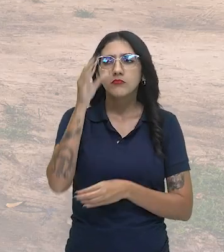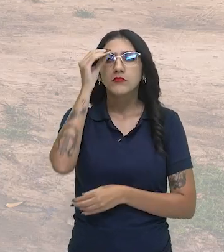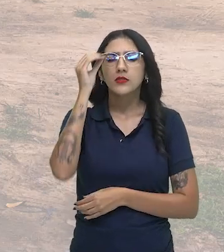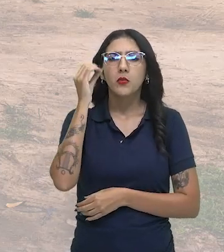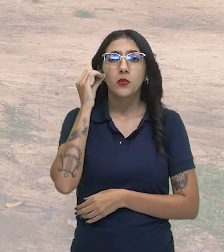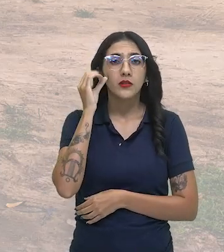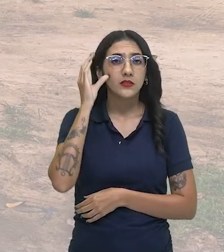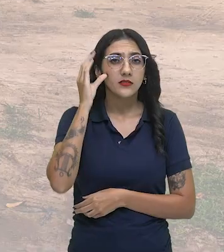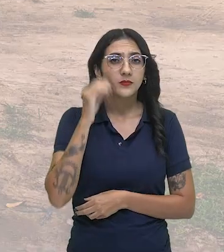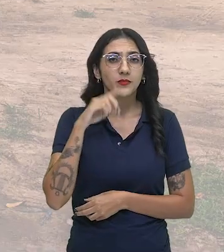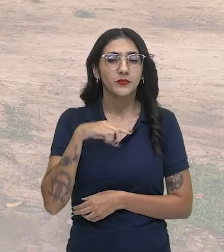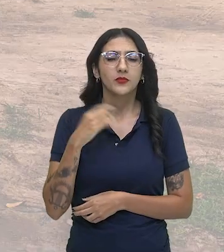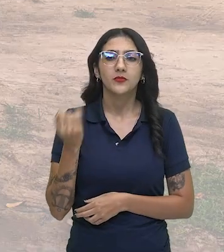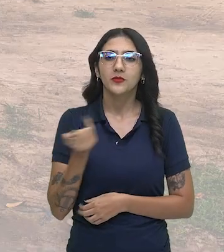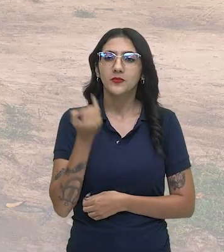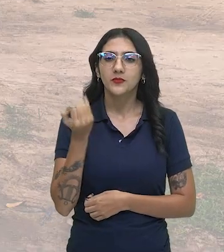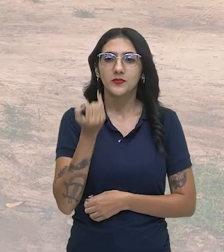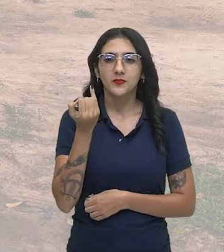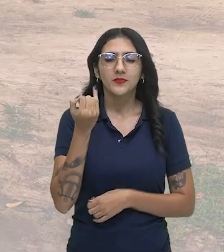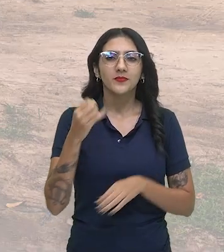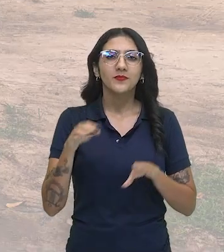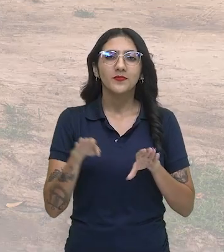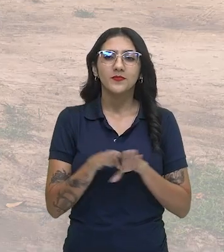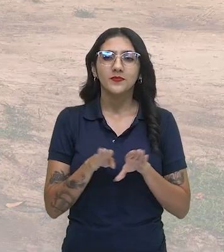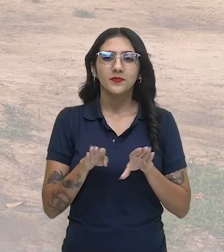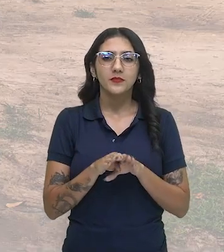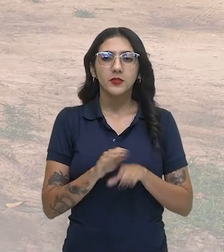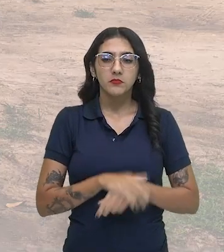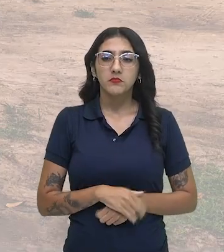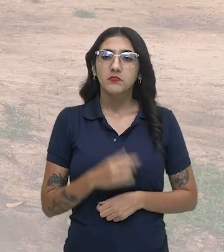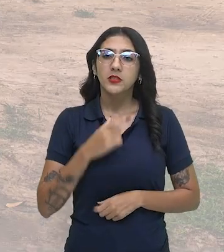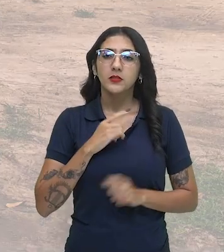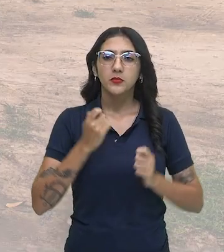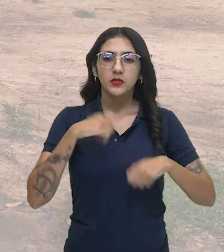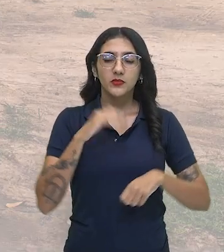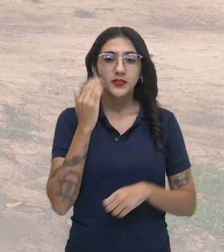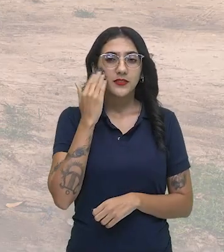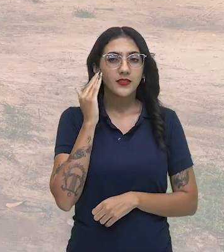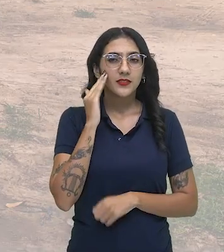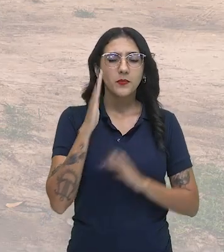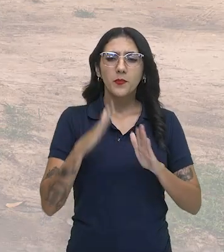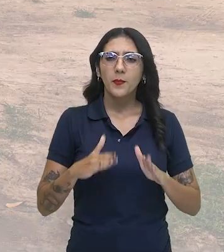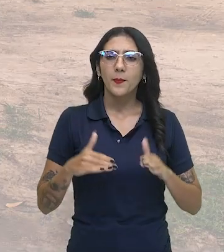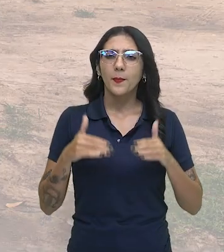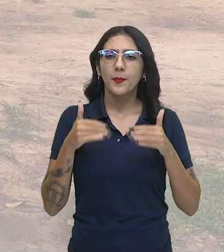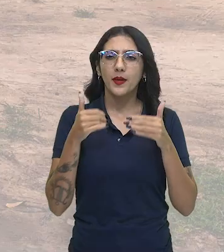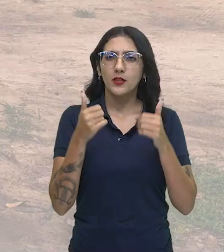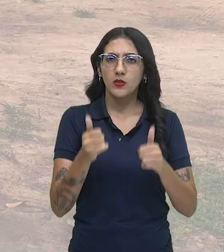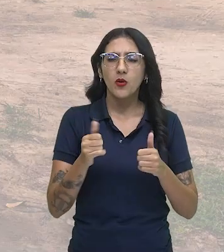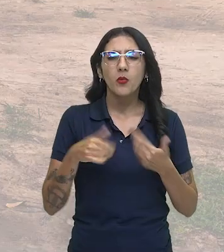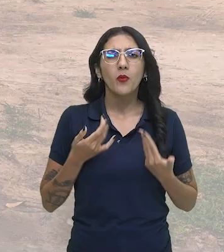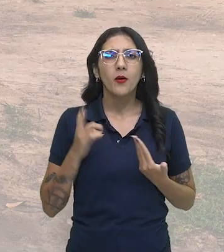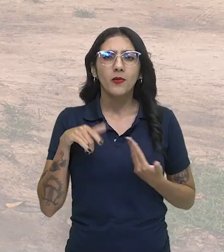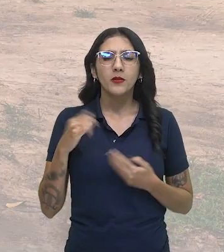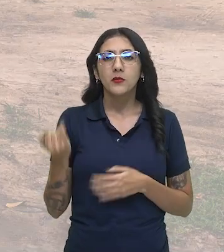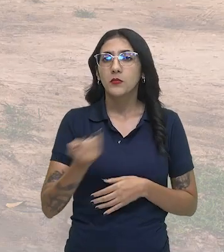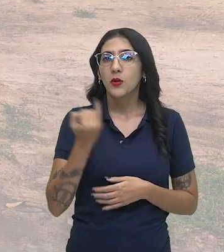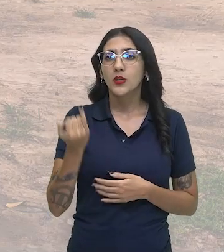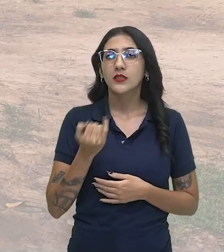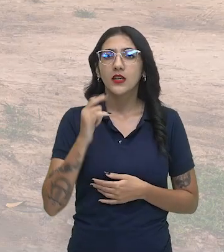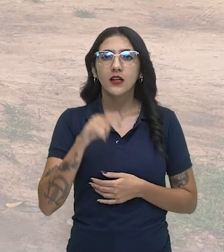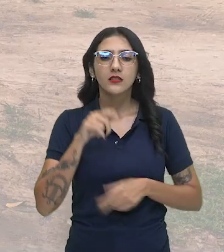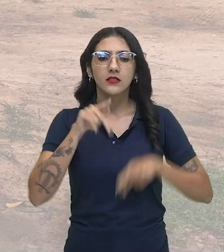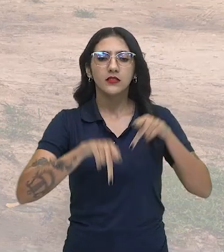muito importante, não é verdade, mestre? Para justamente entender melhor todo esse processo aí, toda a importância que são esses